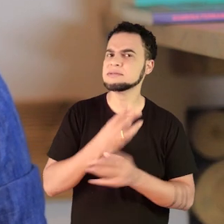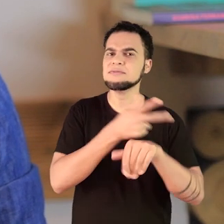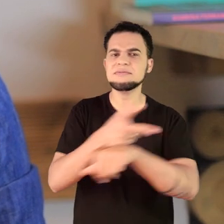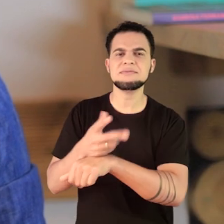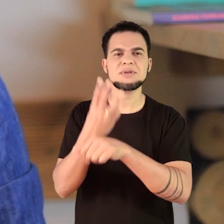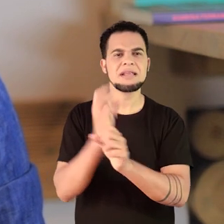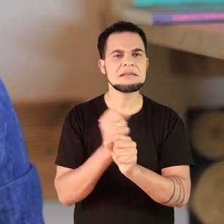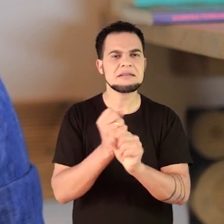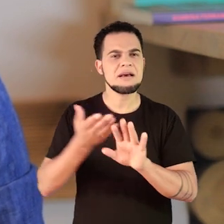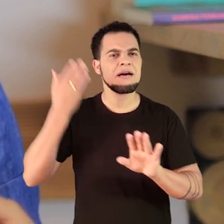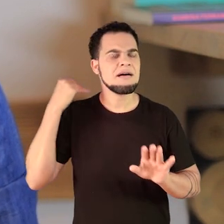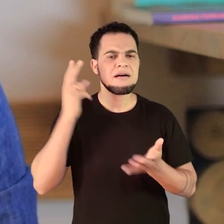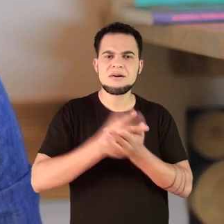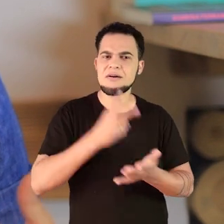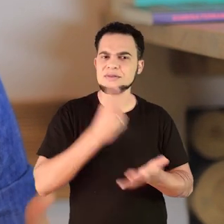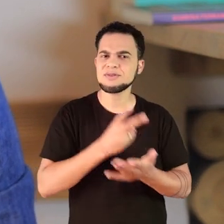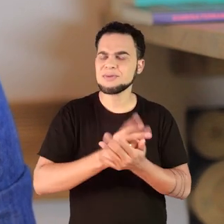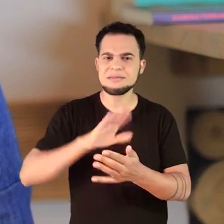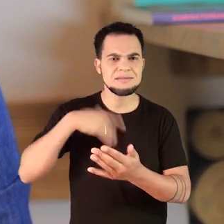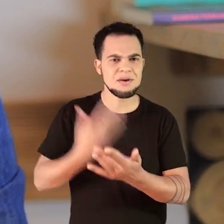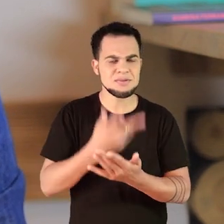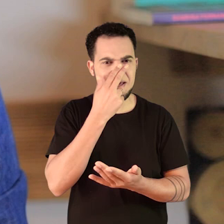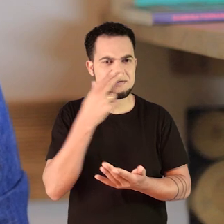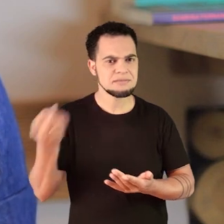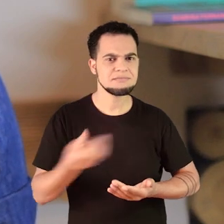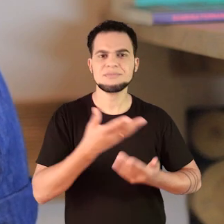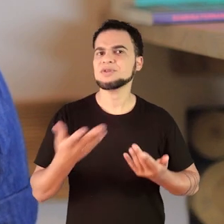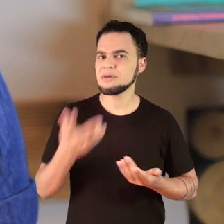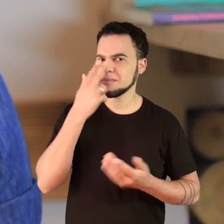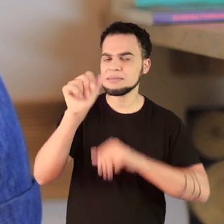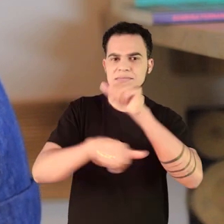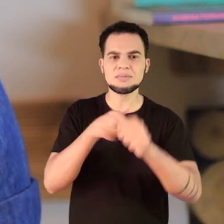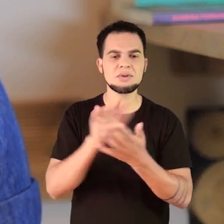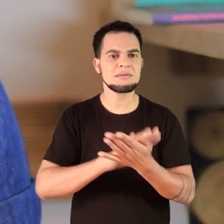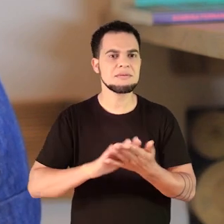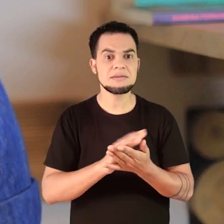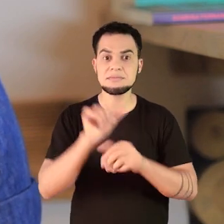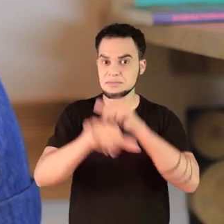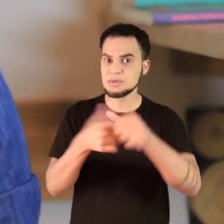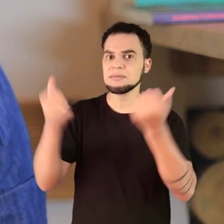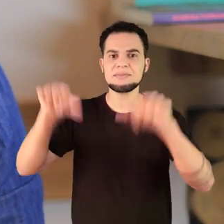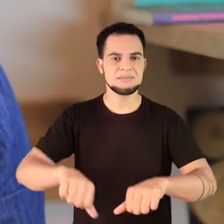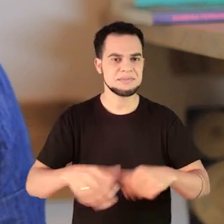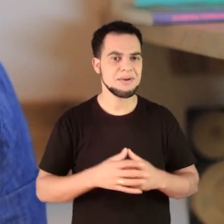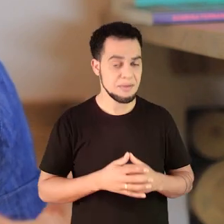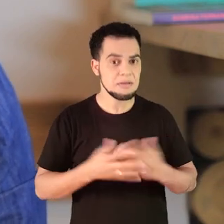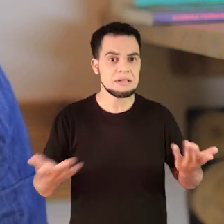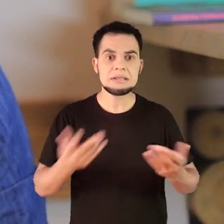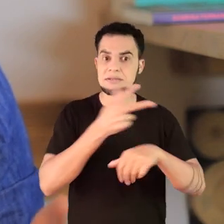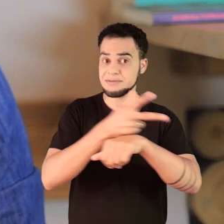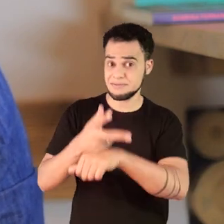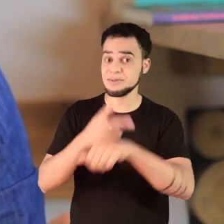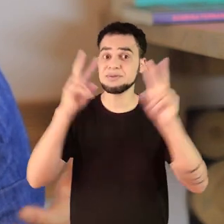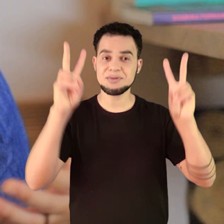há 3 anos no canal continuam extremamente atuais. Quase nada mudou. Quando mudou, mudou para pior. E essa situação desse